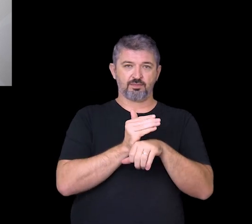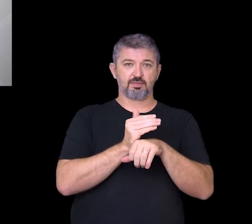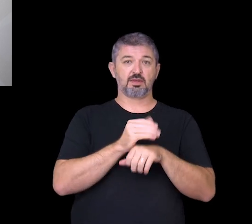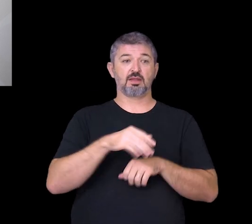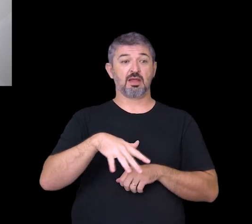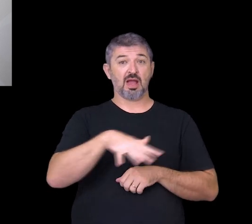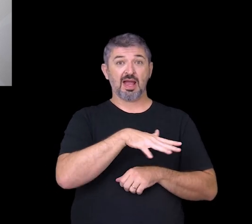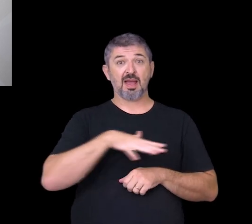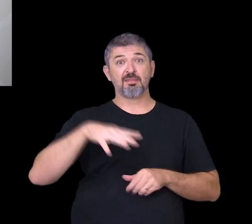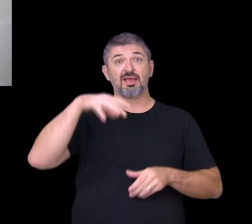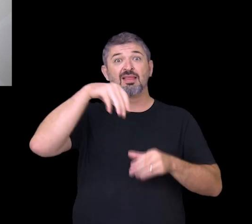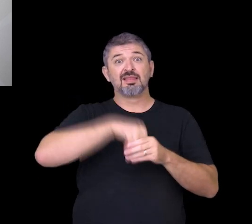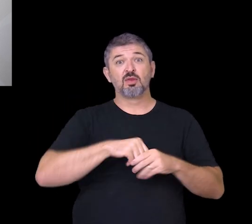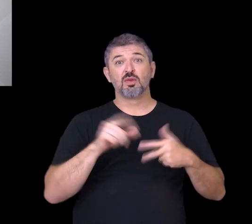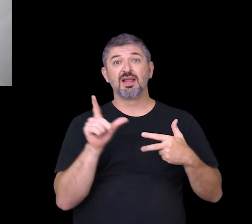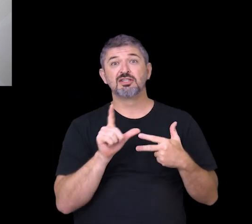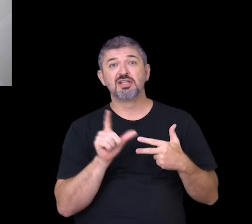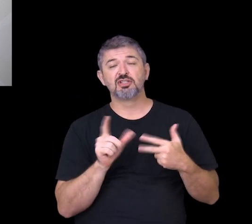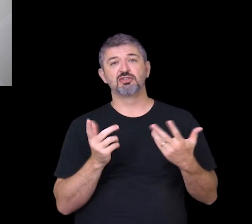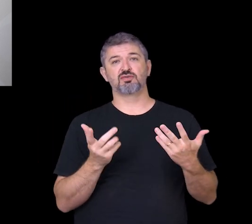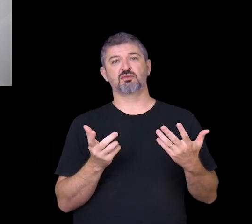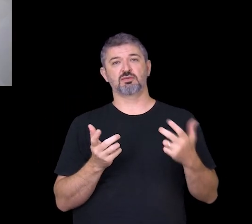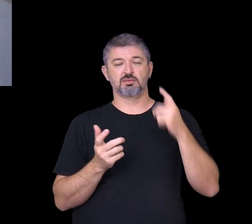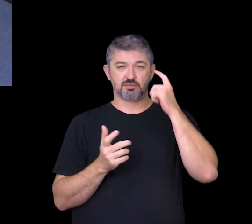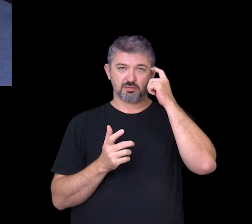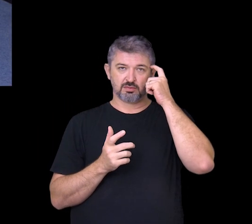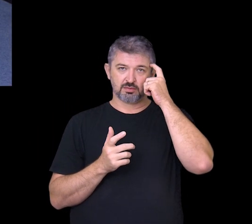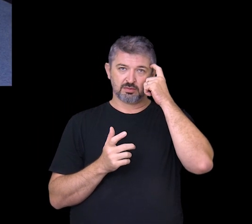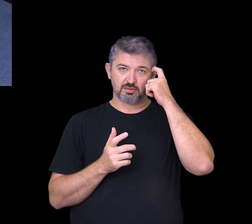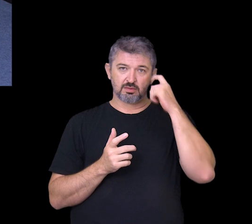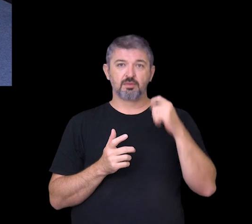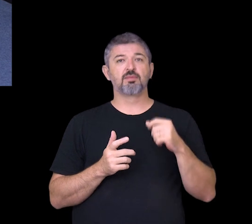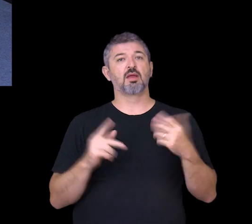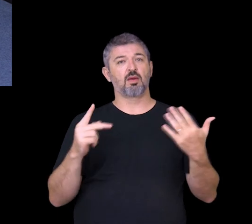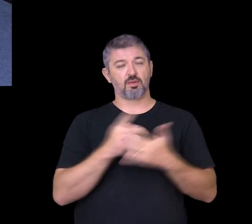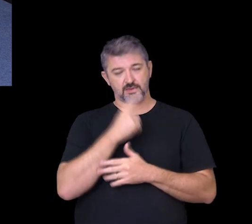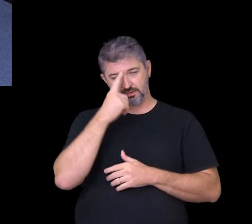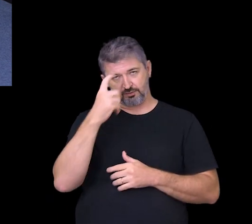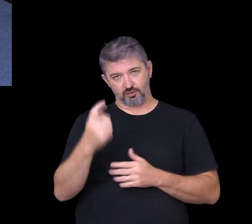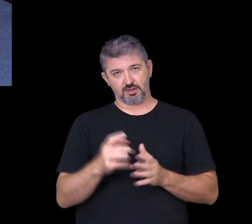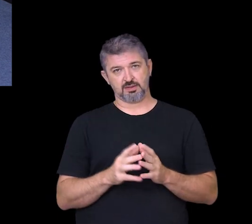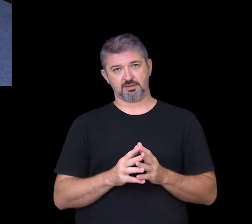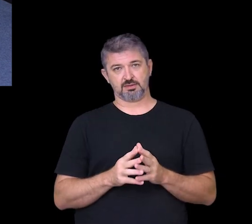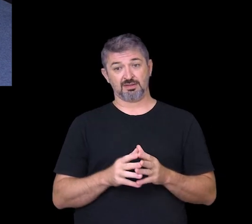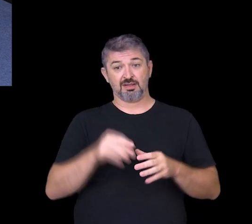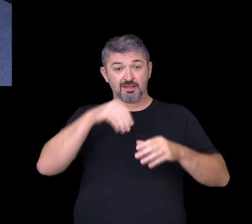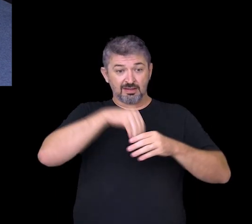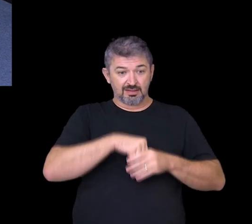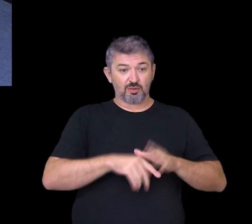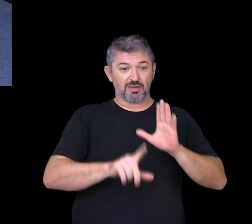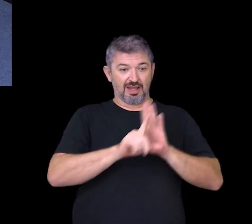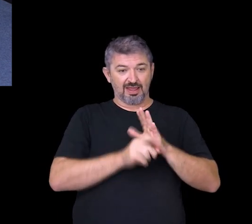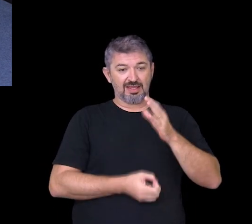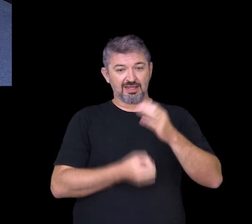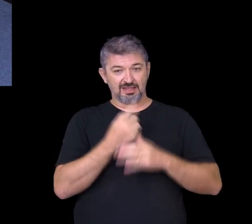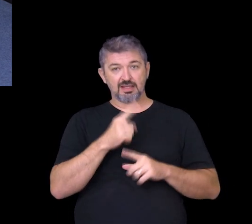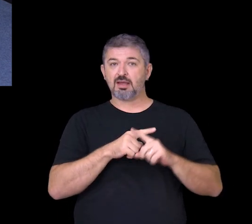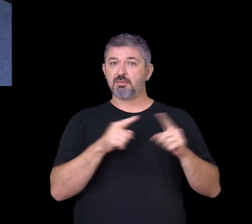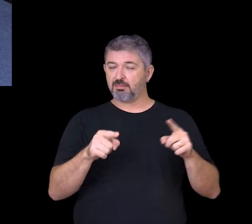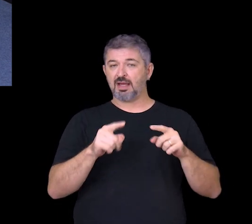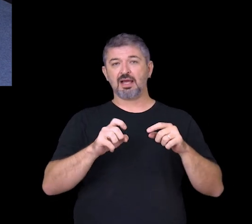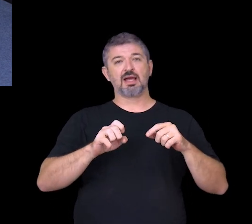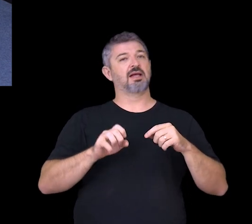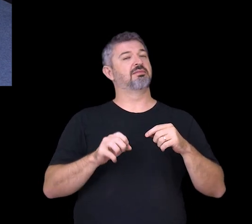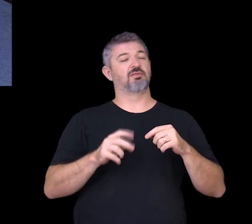73,5% em ambientes parlamentares. Ou seja, mesmo nas casas onde as leis são feitas, a gente tem